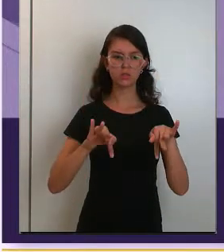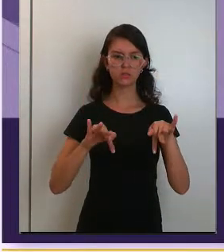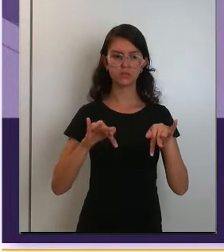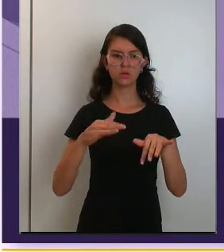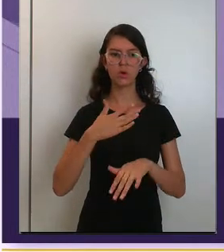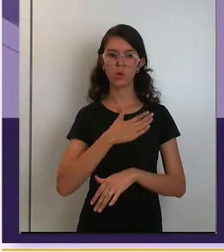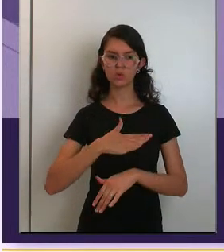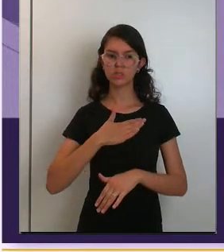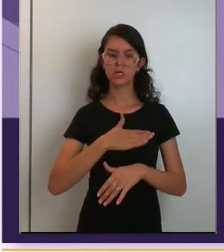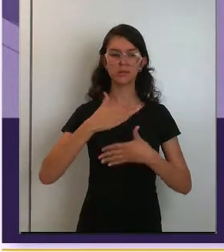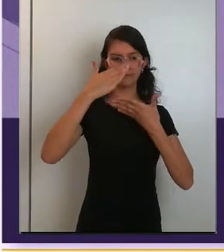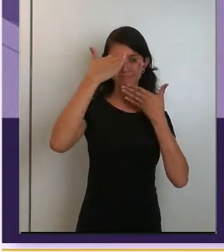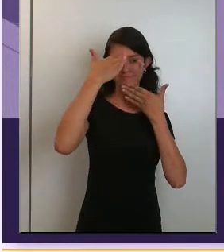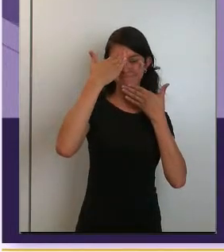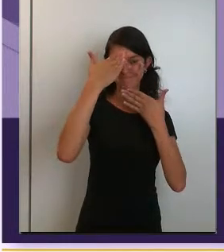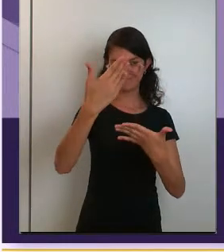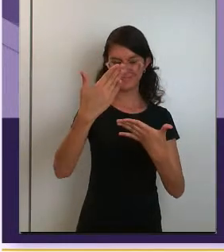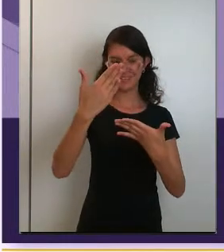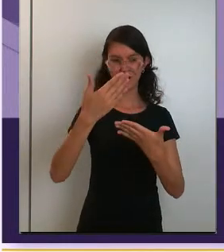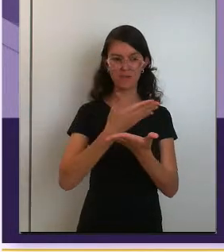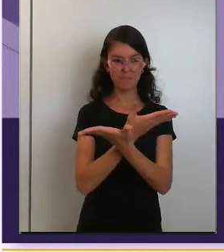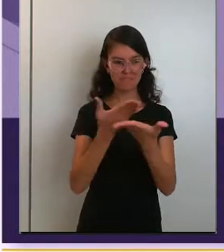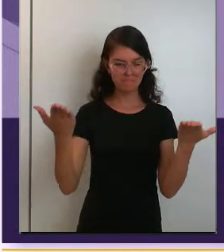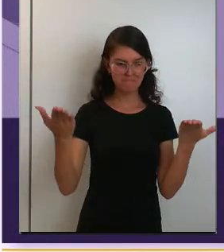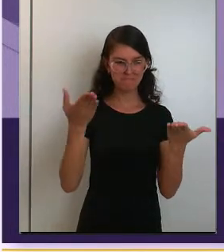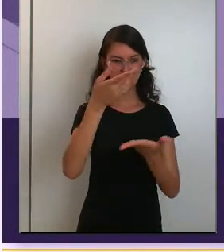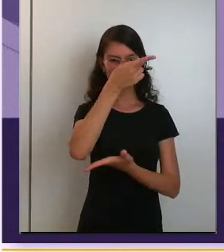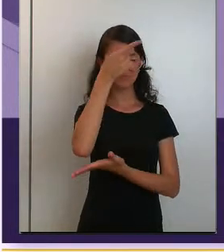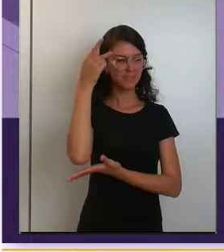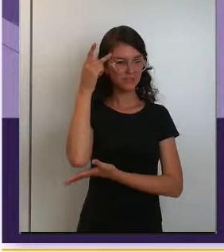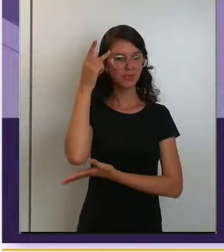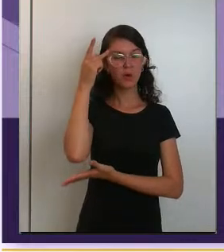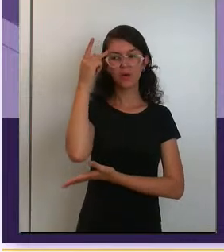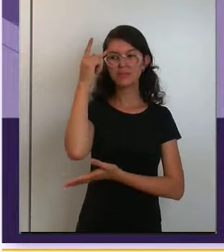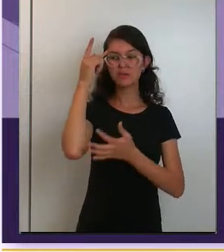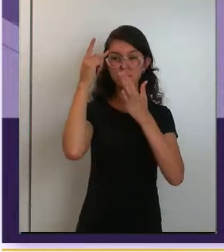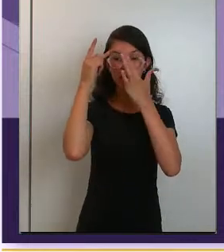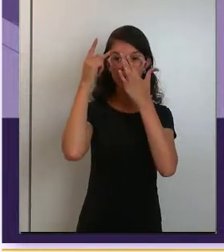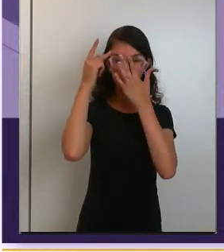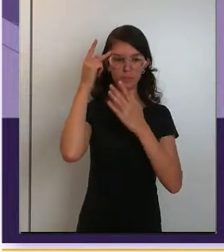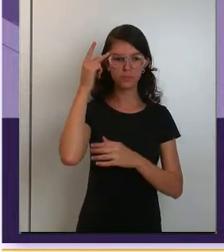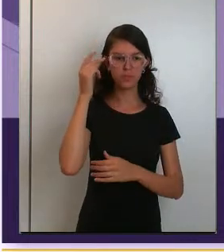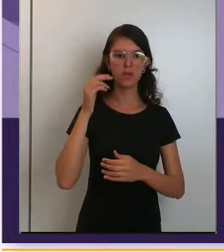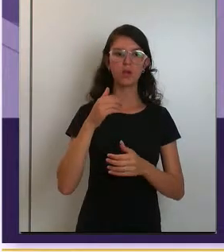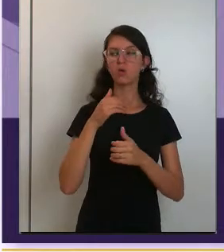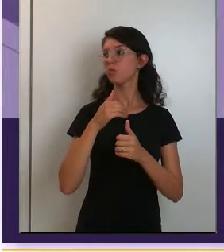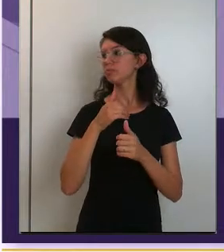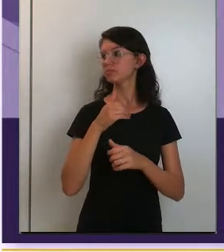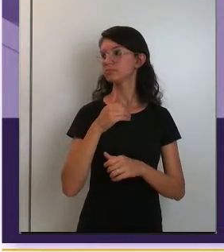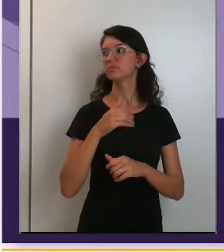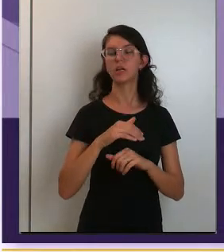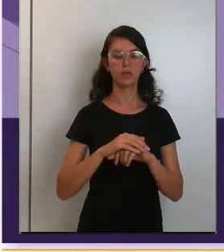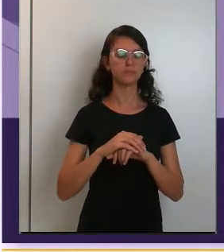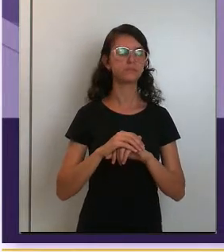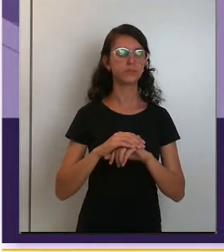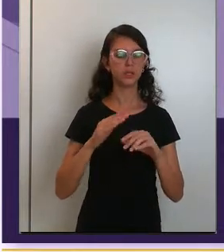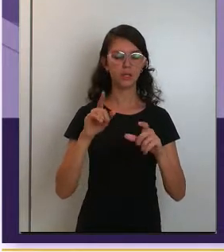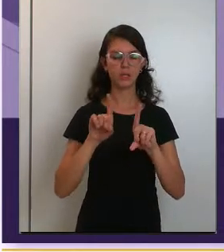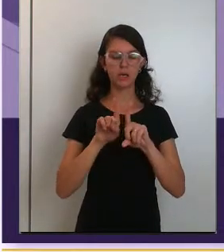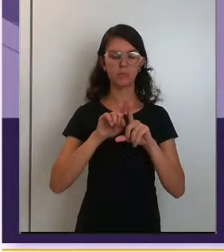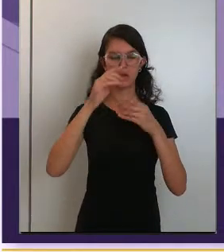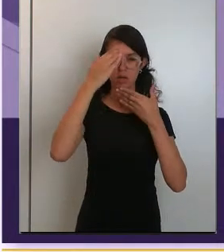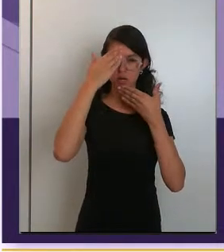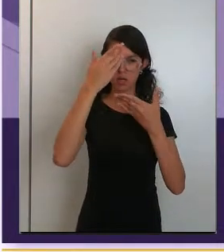então, de agradecer mais uma vez a todas as pessoas que acompanharam essa atividade, agradecer ao